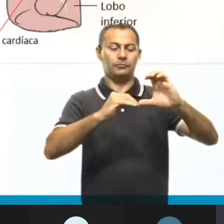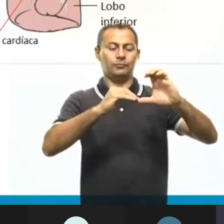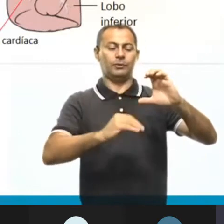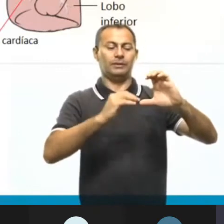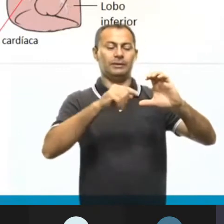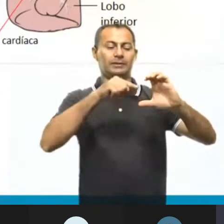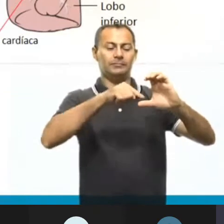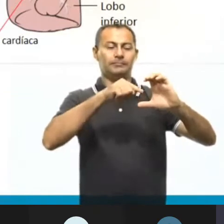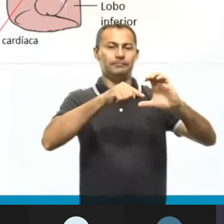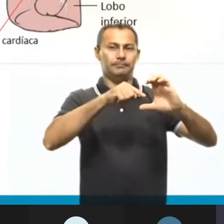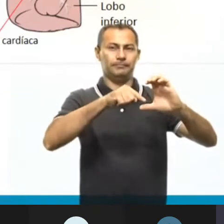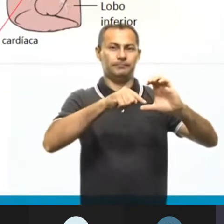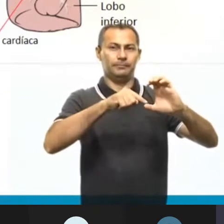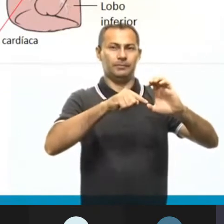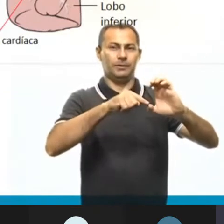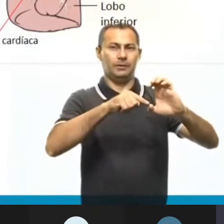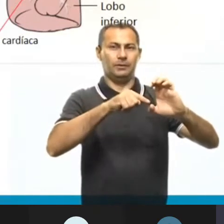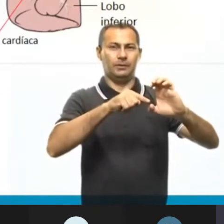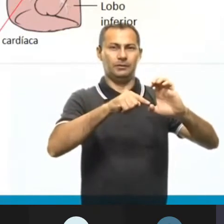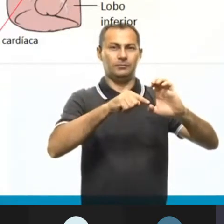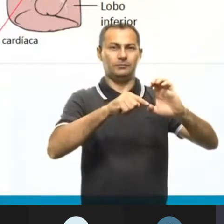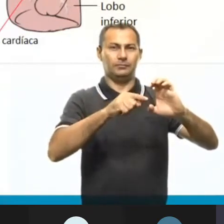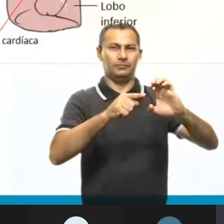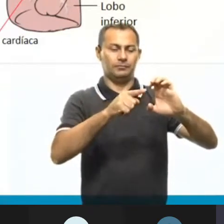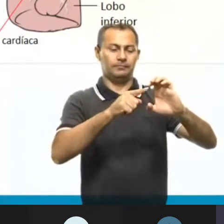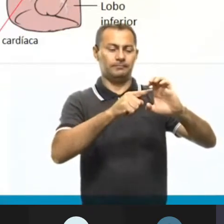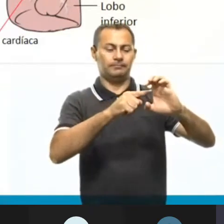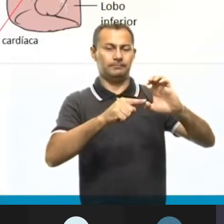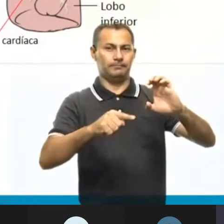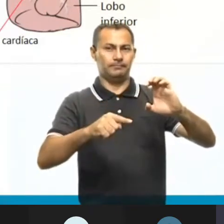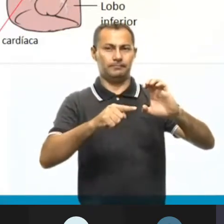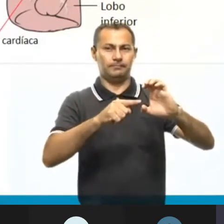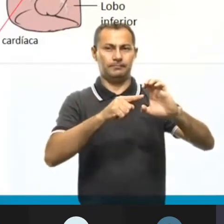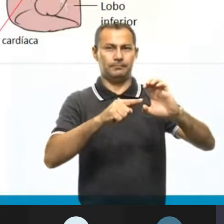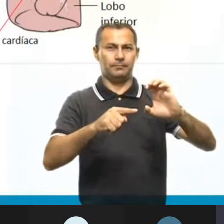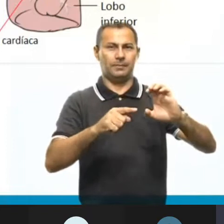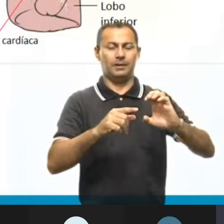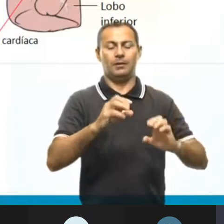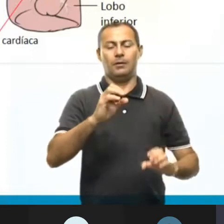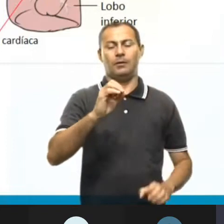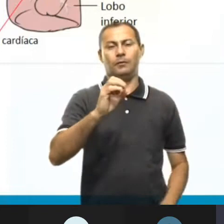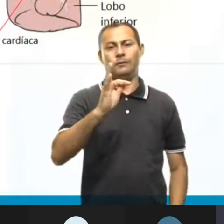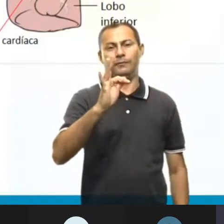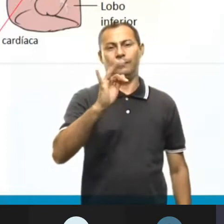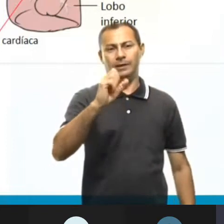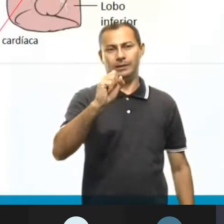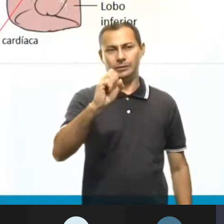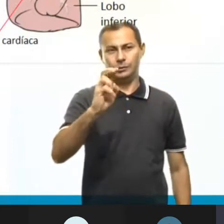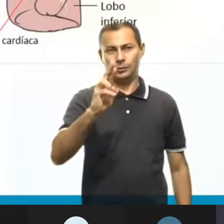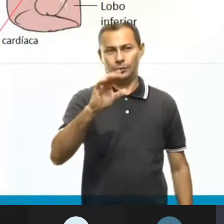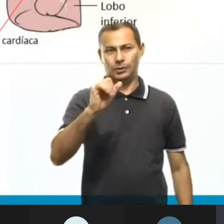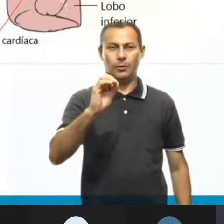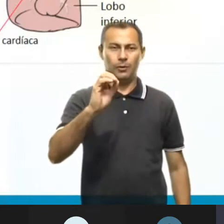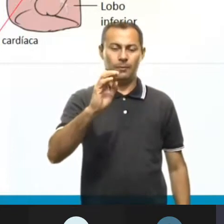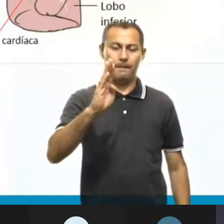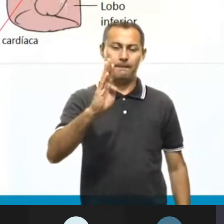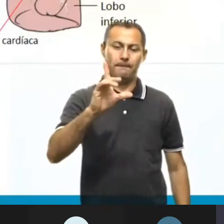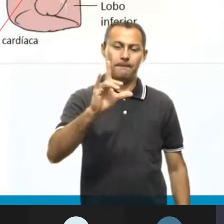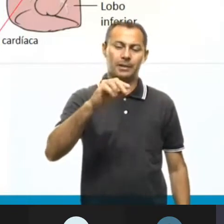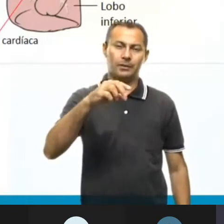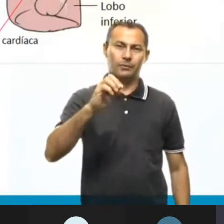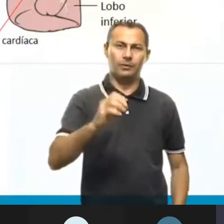nós temos essa fissura aqui, ó, que nós chamamos de fissura oblíqua, tá?